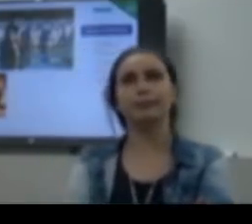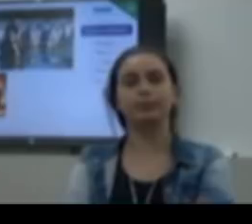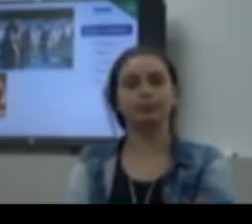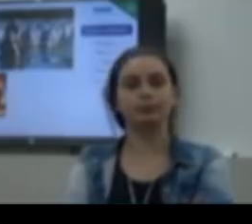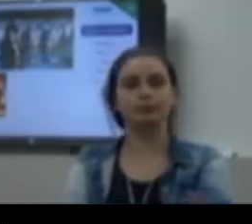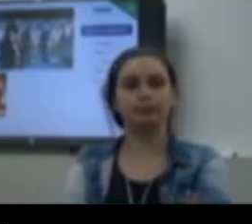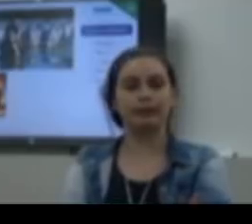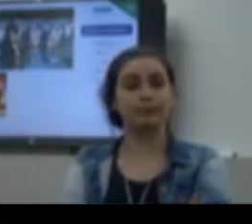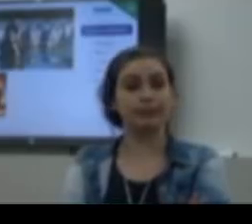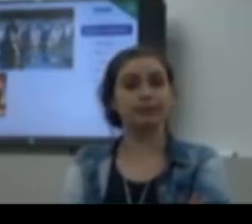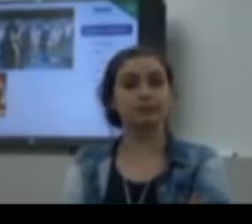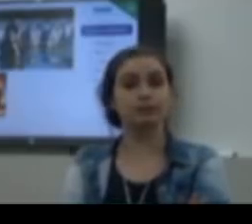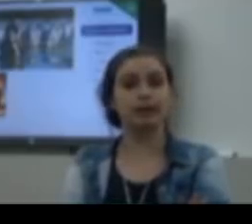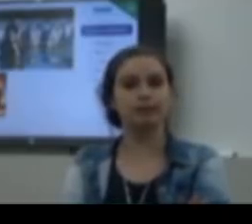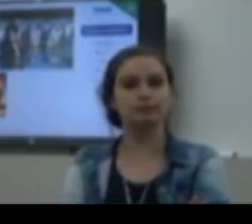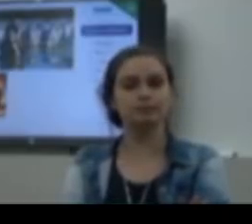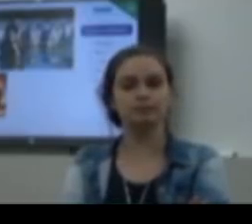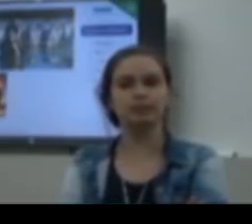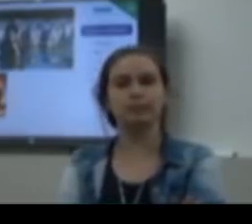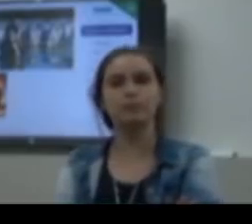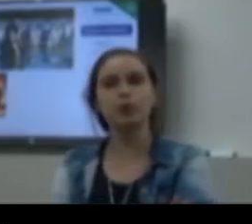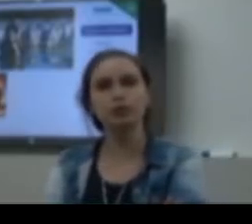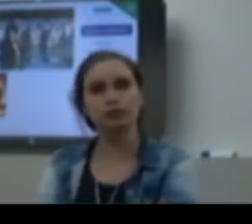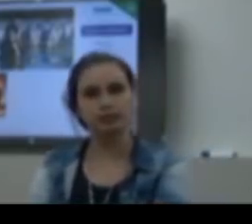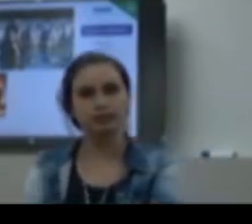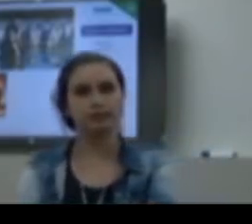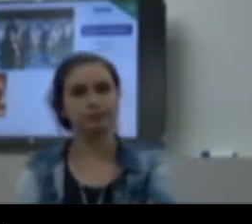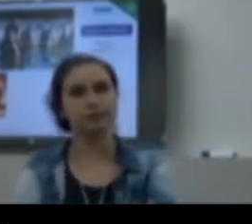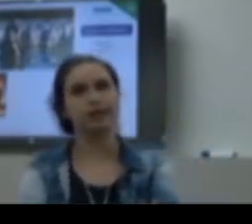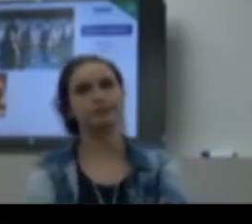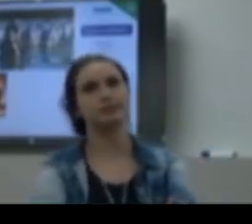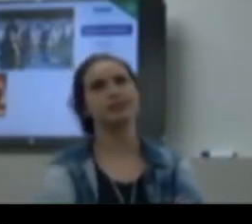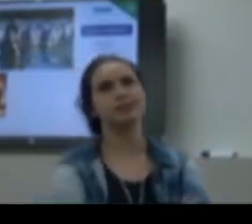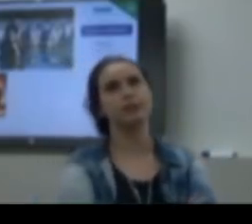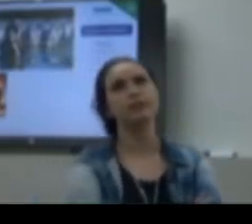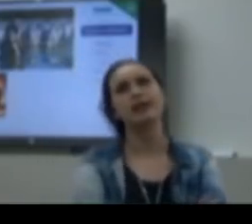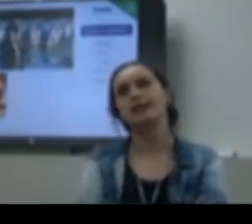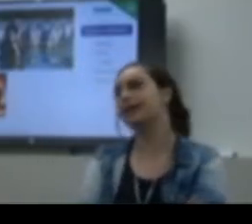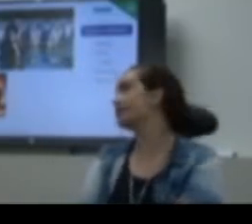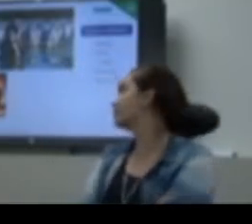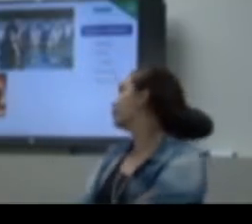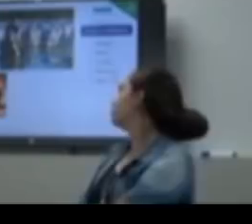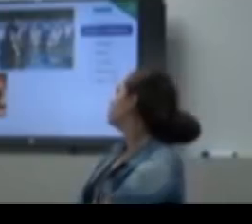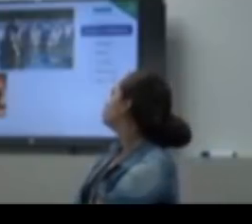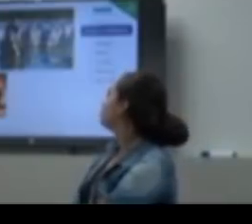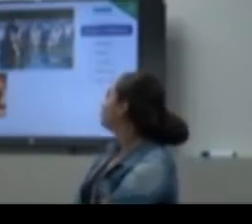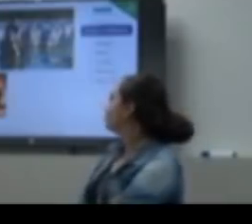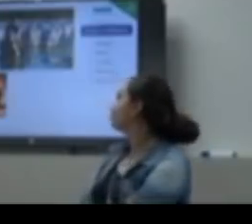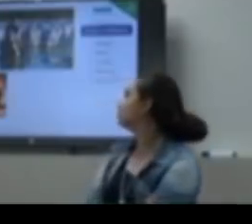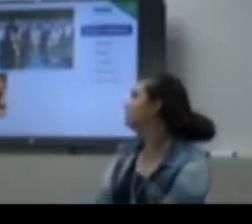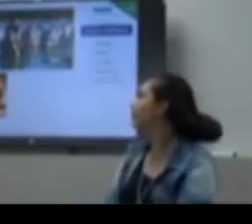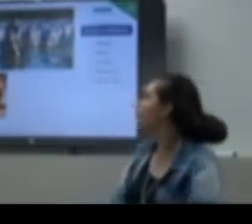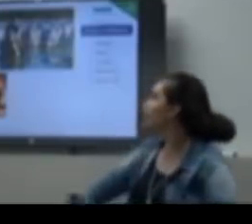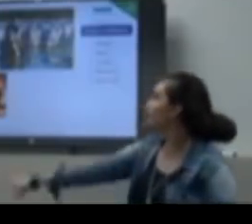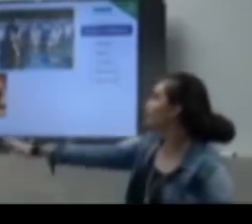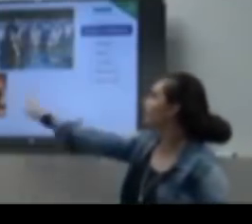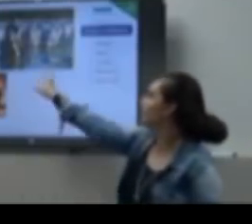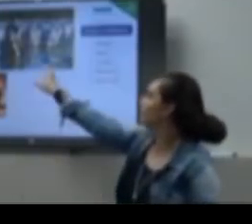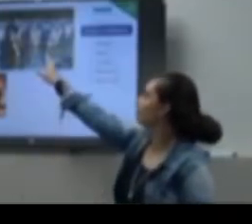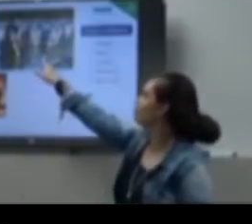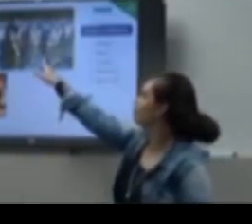famosa, né, para a criação do gado. Então, tem muita criação de gado nessa região. E aqui nessa foto a gente está vendo,